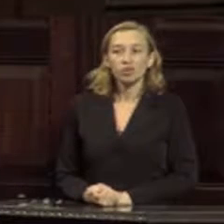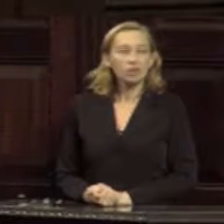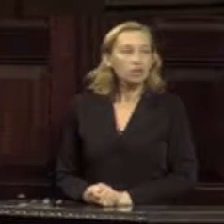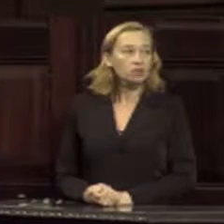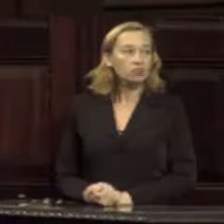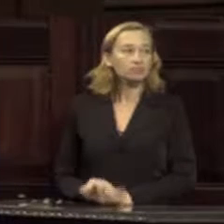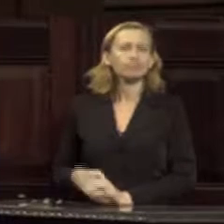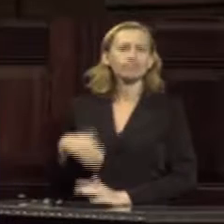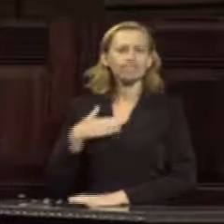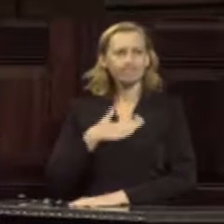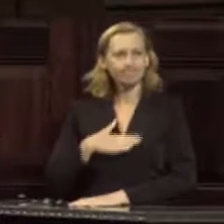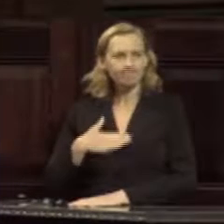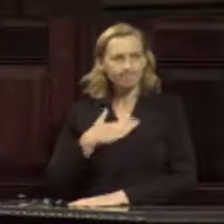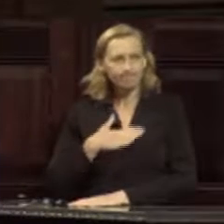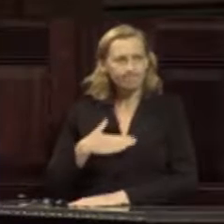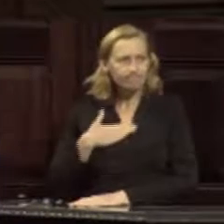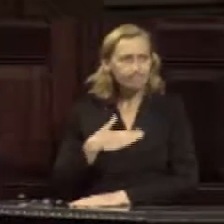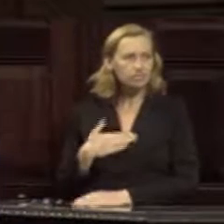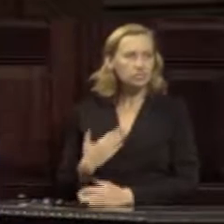gostaria